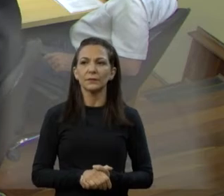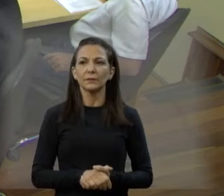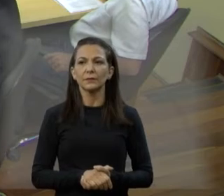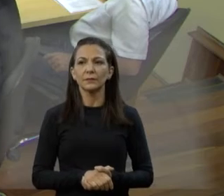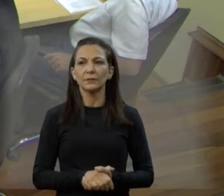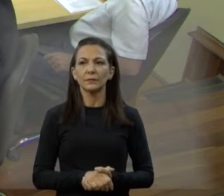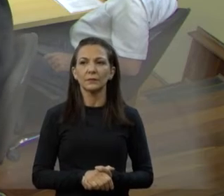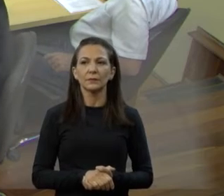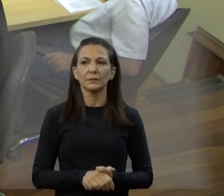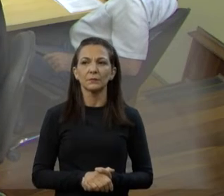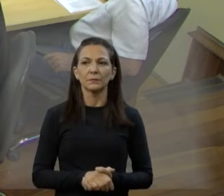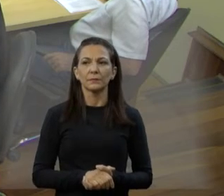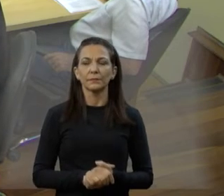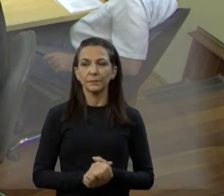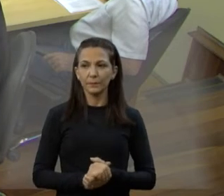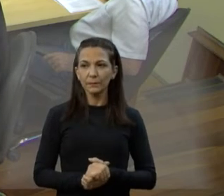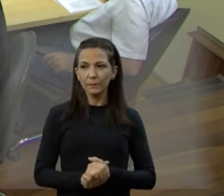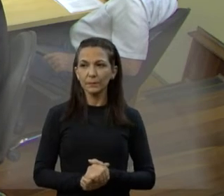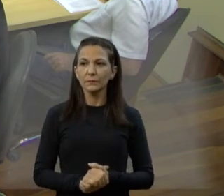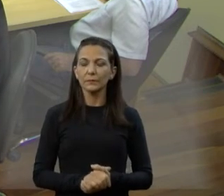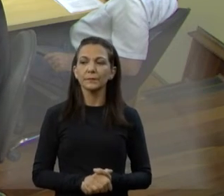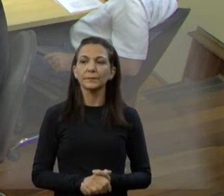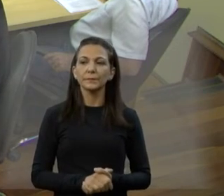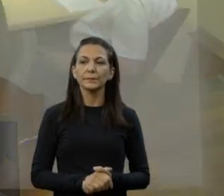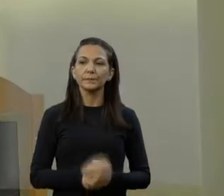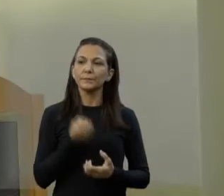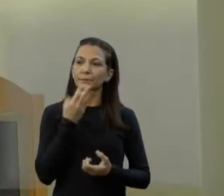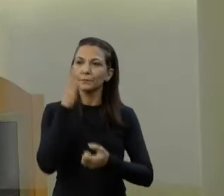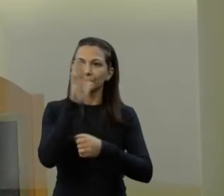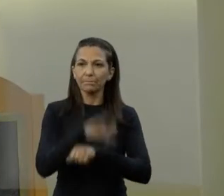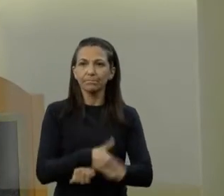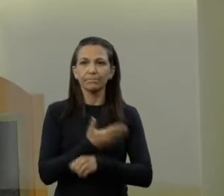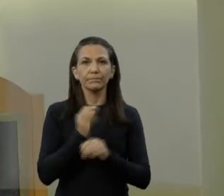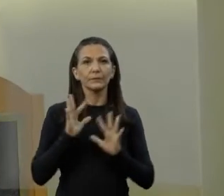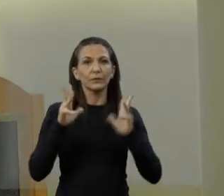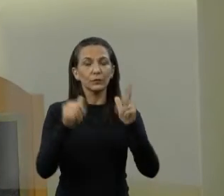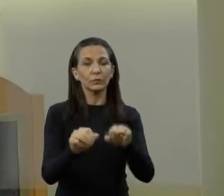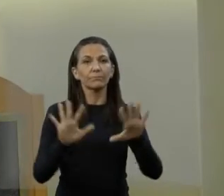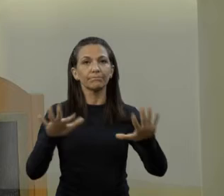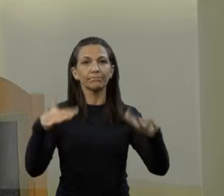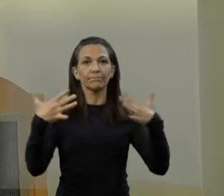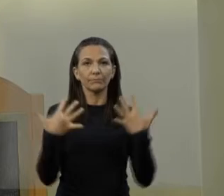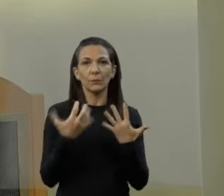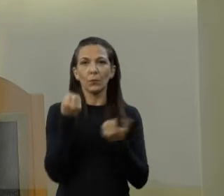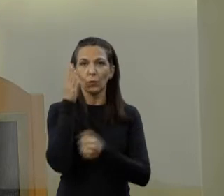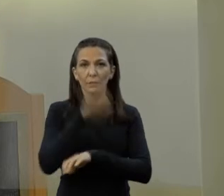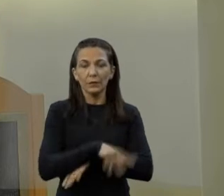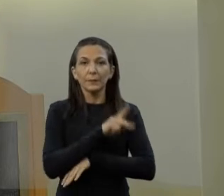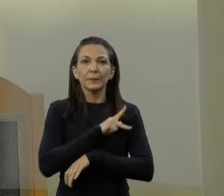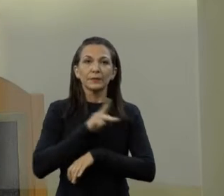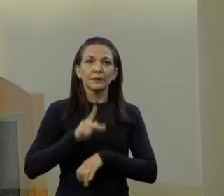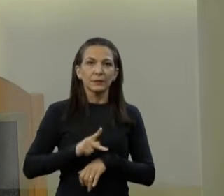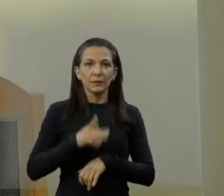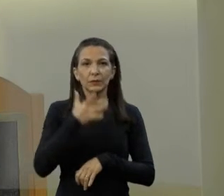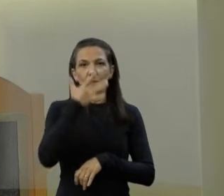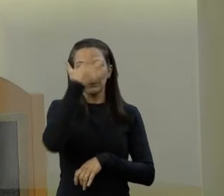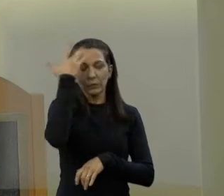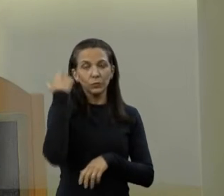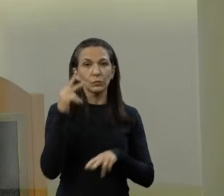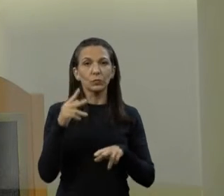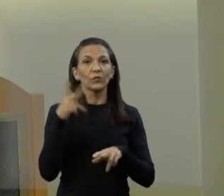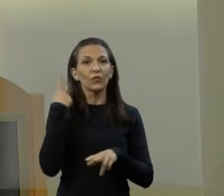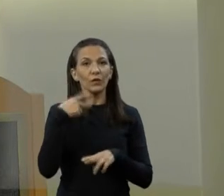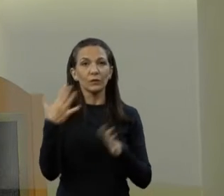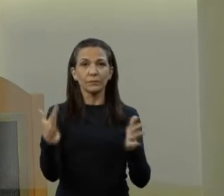eu vou muito boa tarde a todos que nos assistem Boa tarde Presidente aos demais vereadores